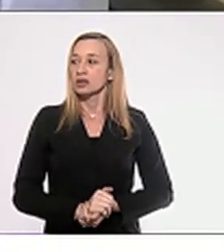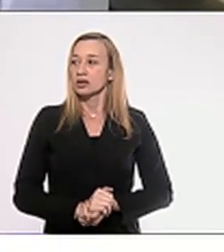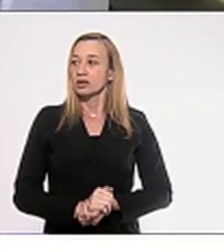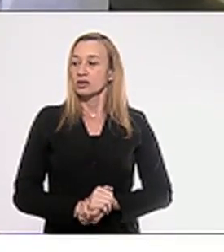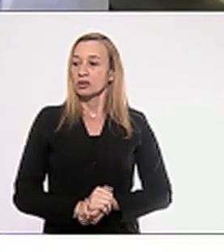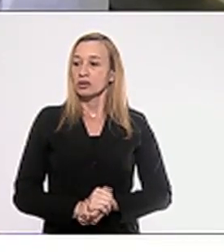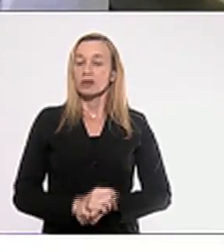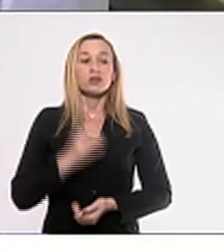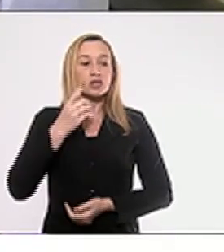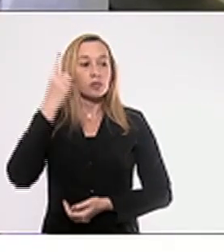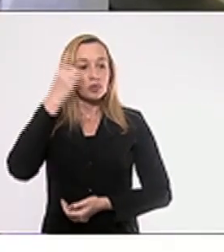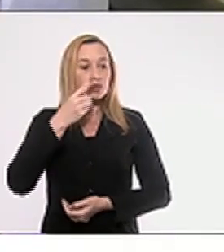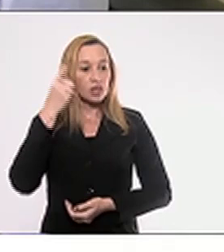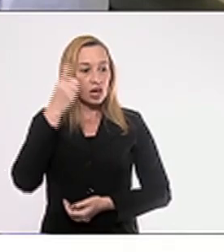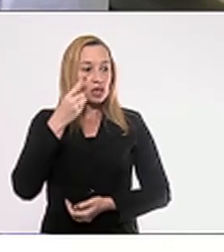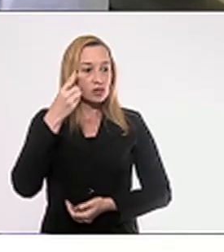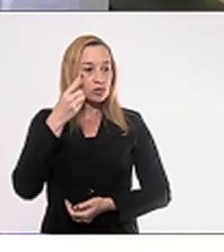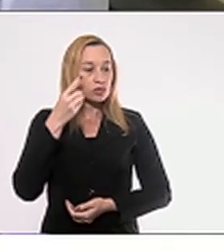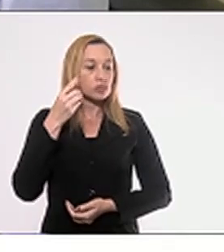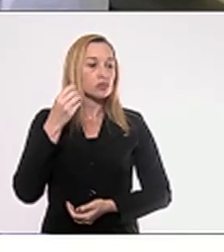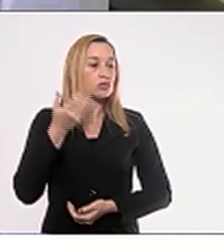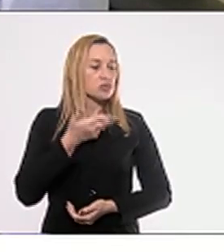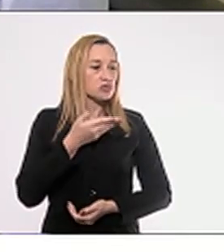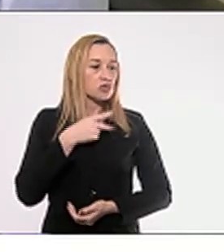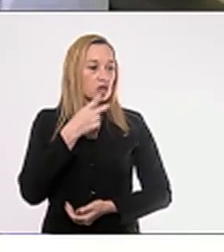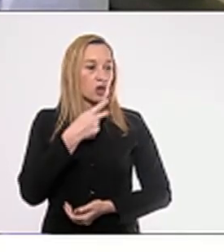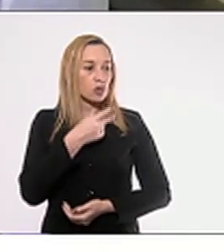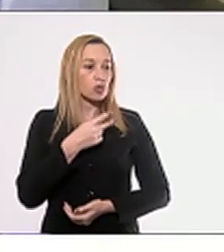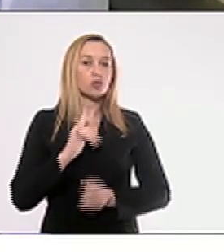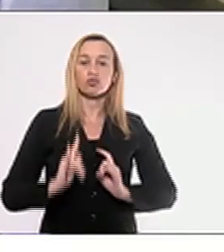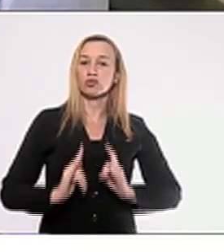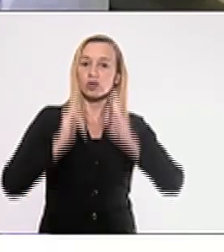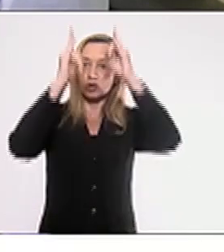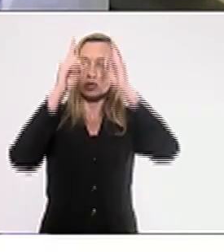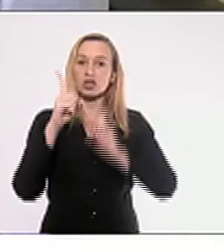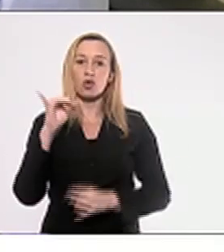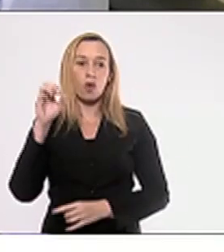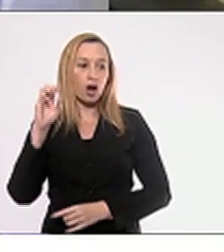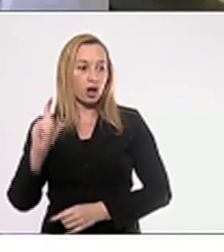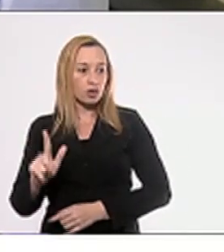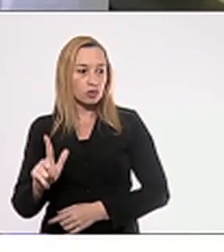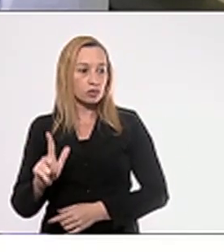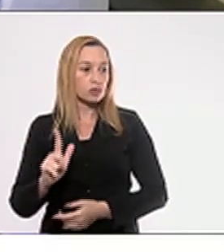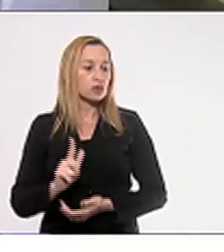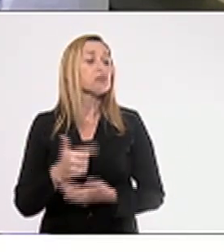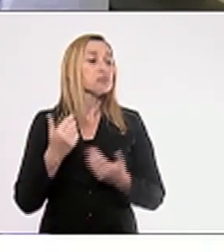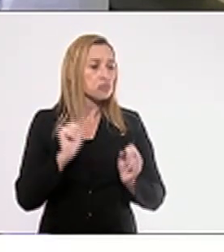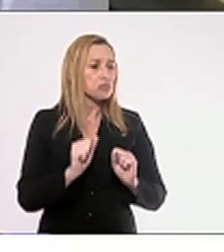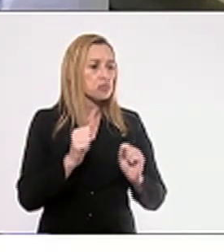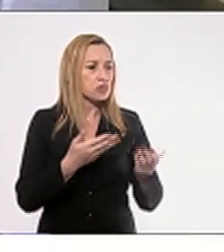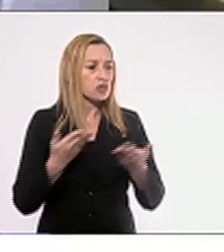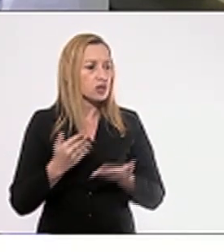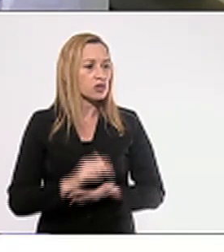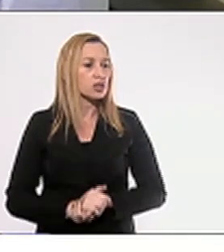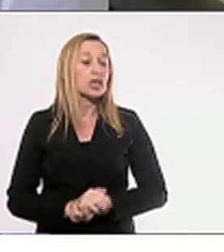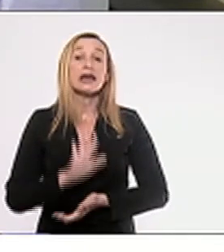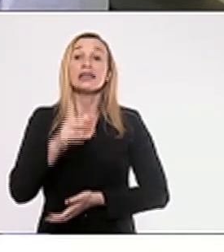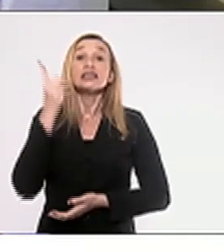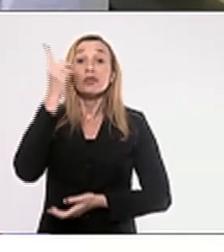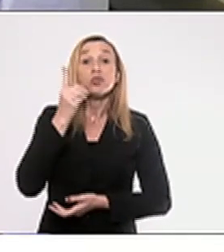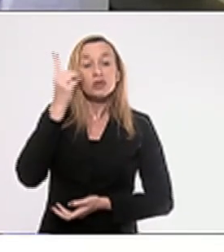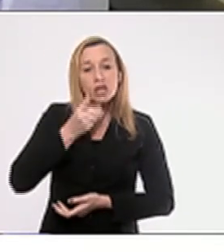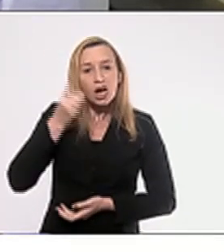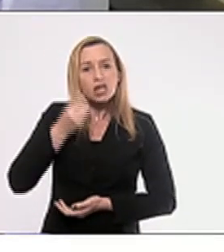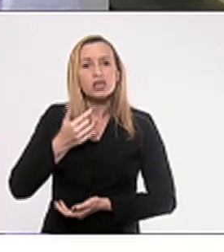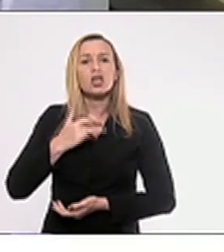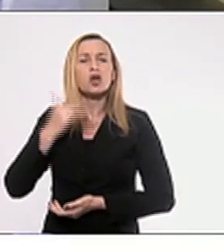O deputado Felipe Soares pegou aqui a informação do condomínio Del Lago. Por favor, doutora Daniela. Deputado,